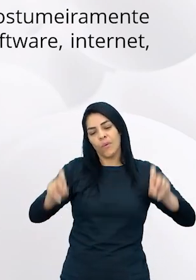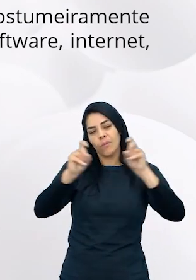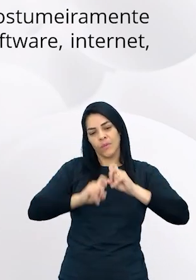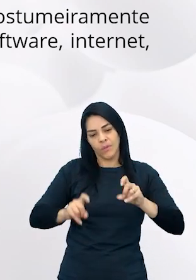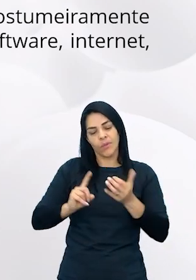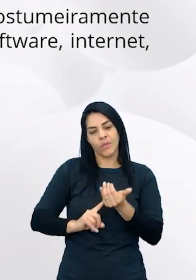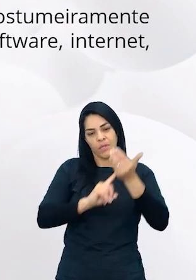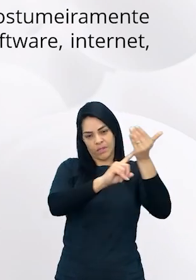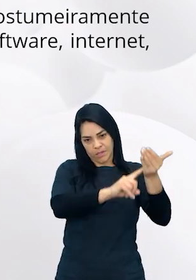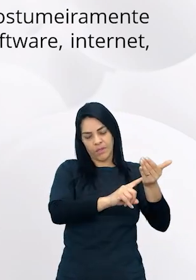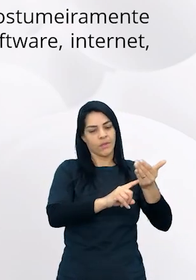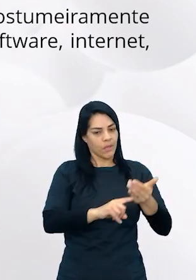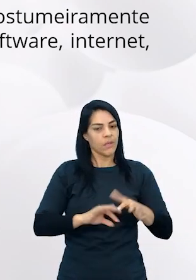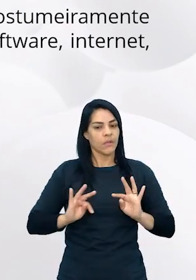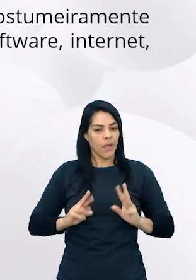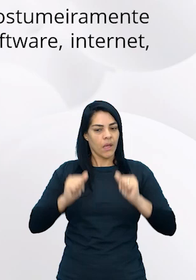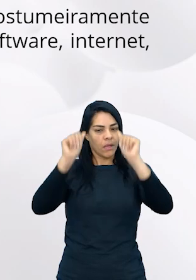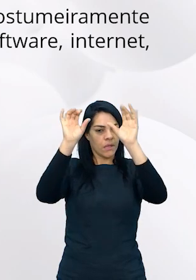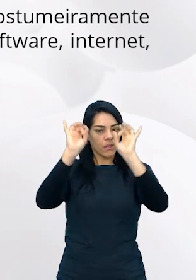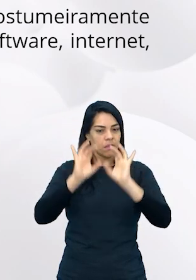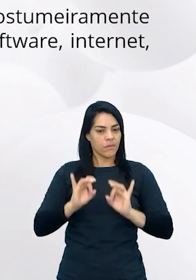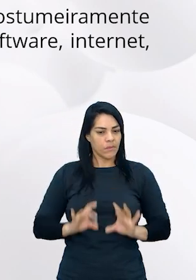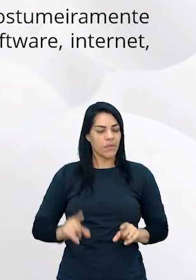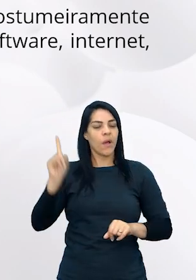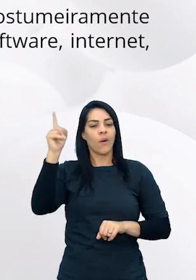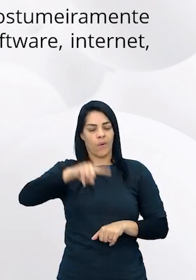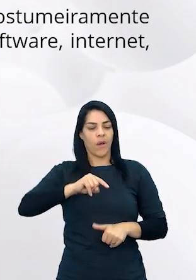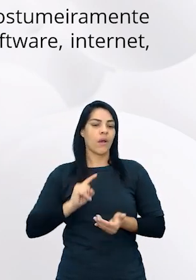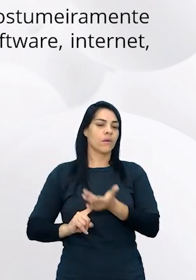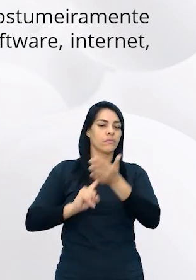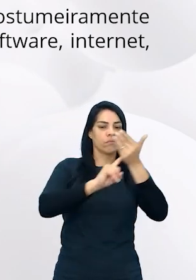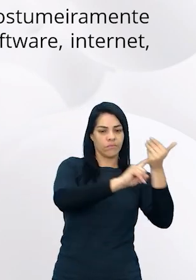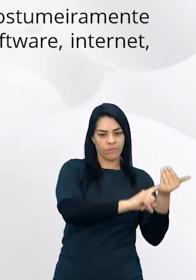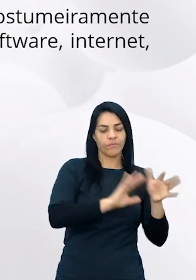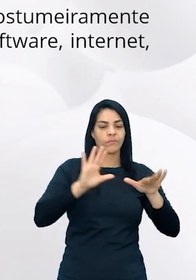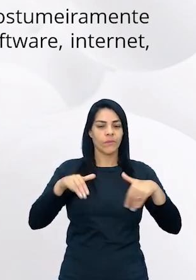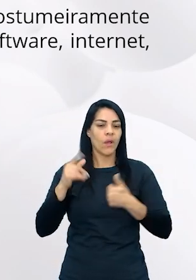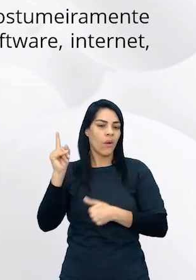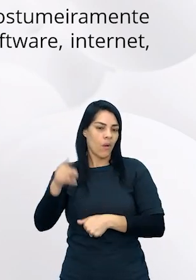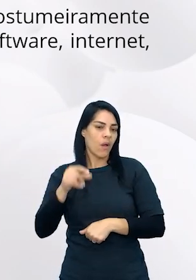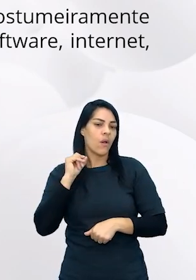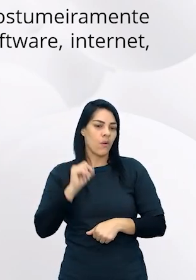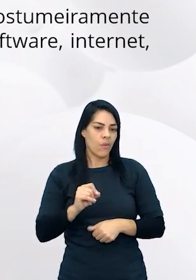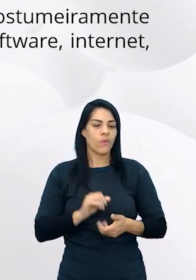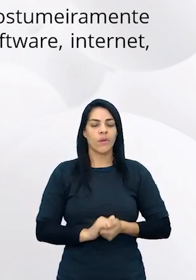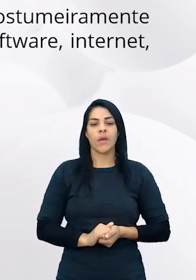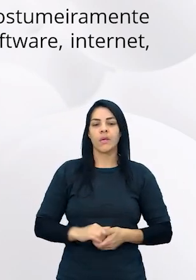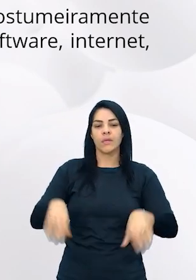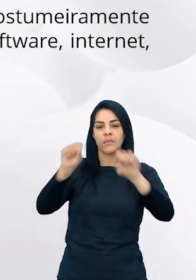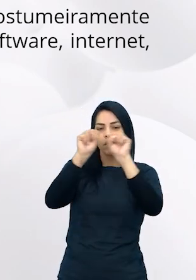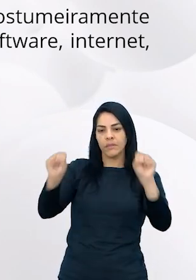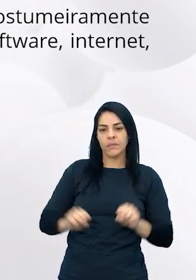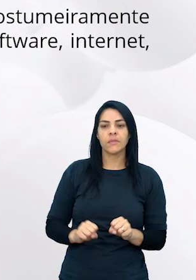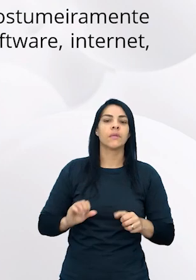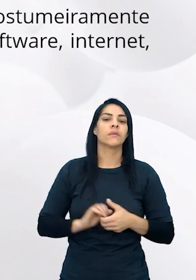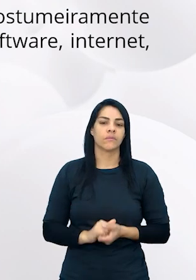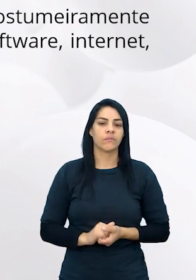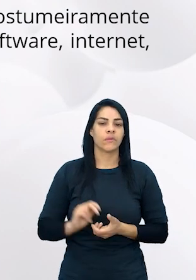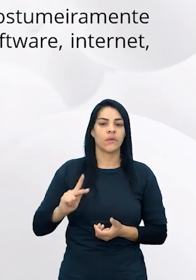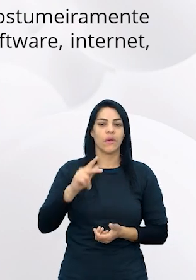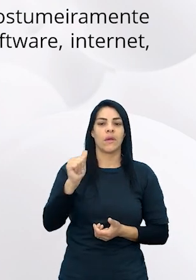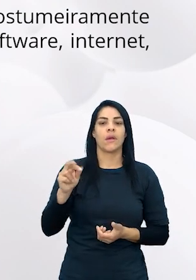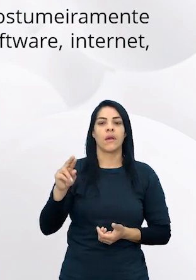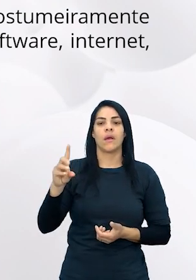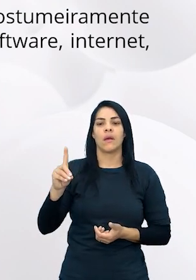internet. Muitos dos conceitos aqui compreendidos são costumeiramente tratados pela área da computação, como hardware, software,